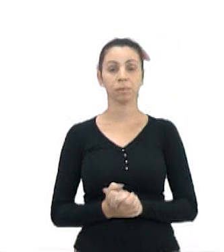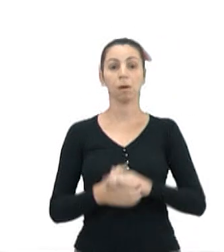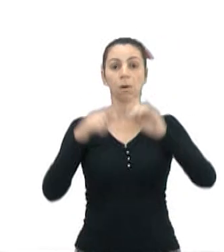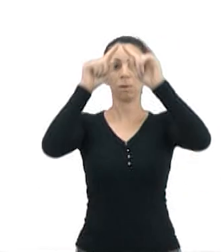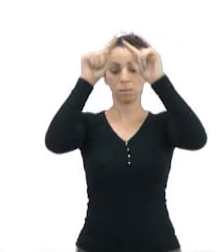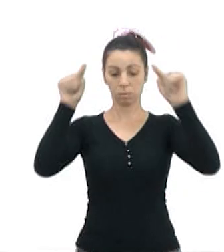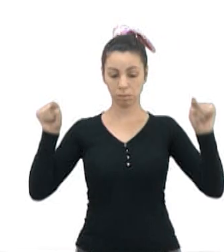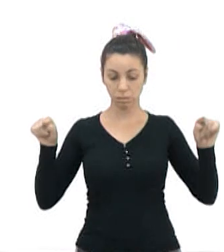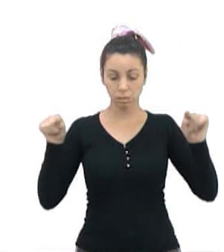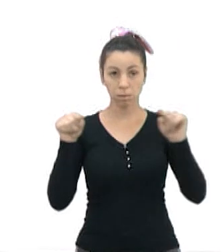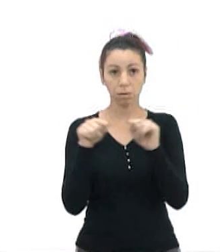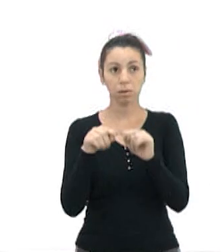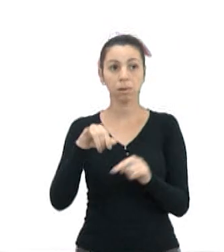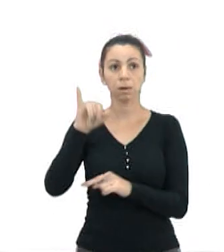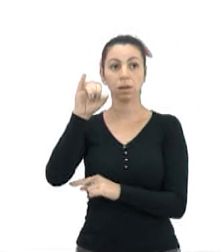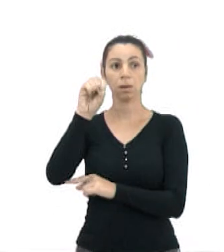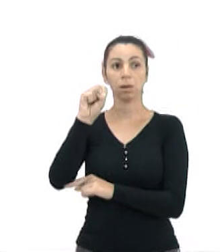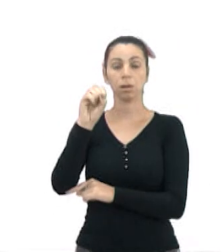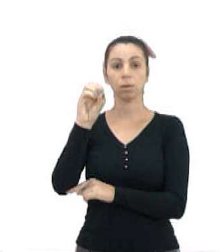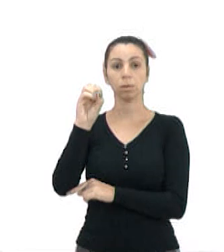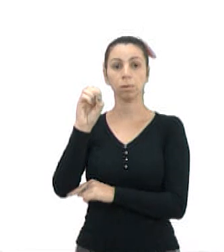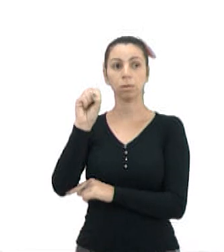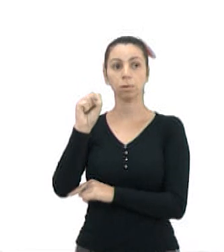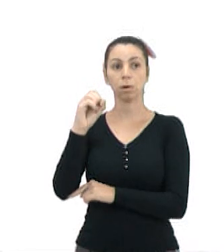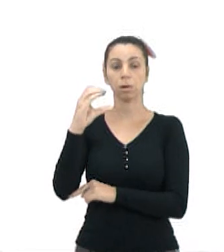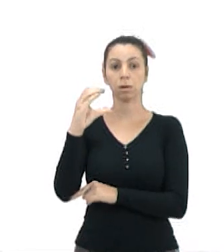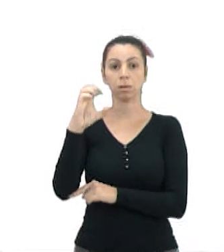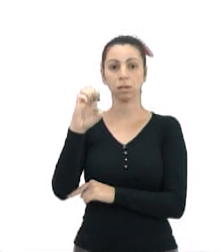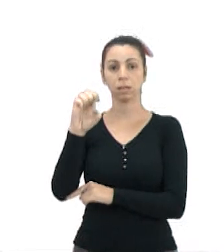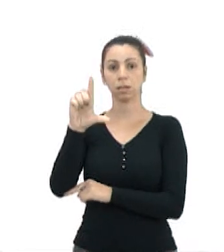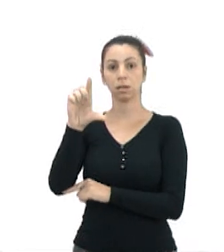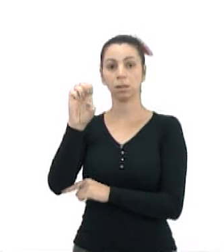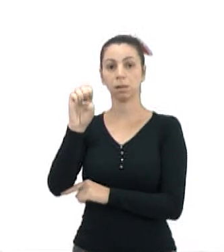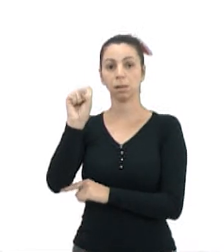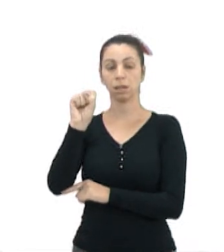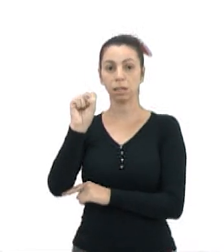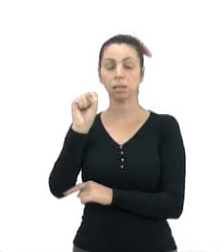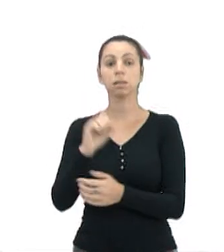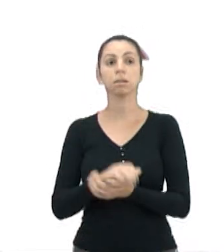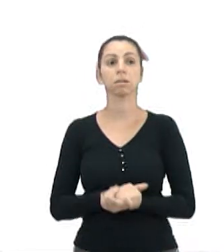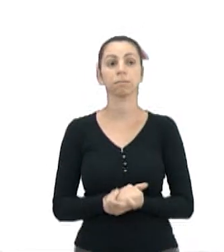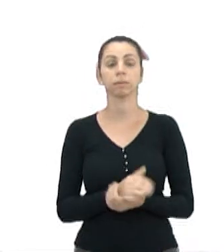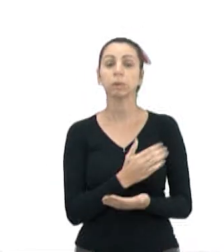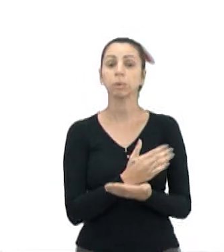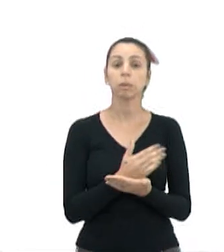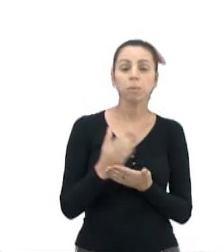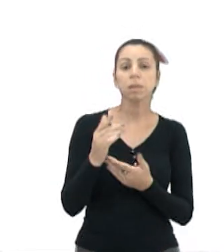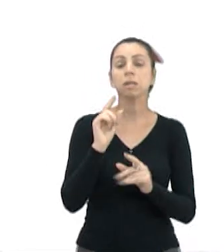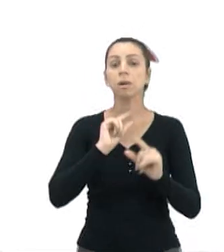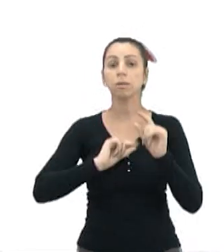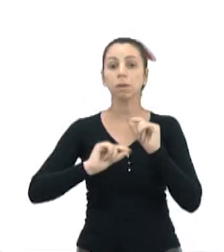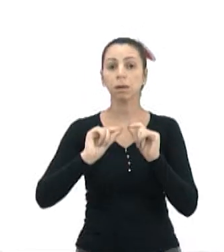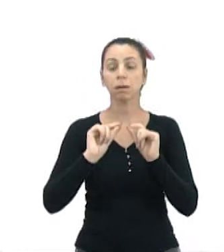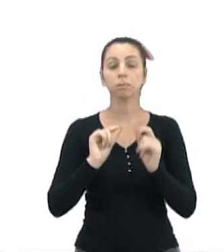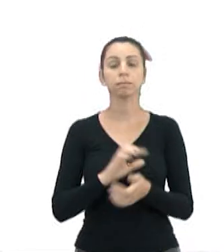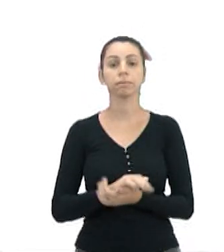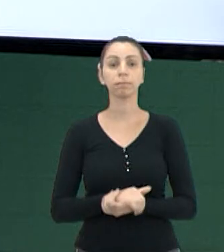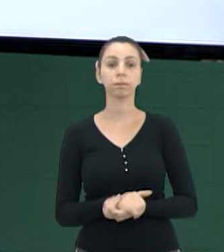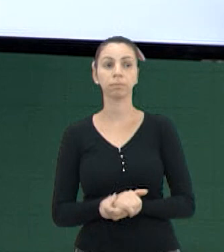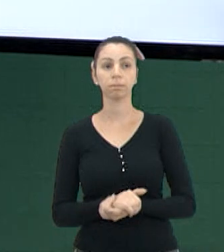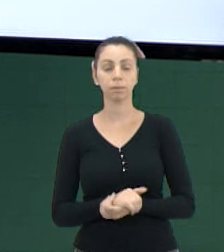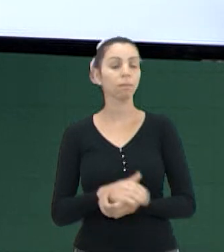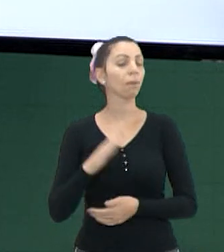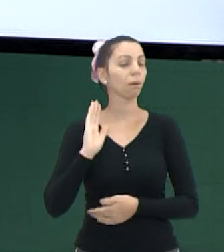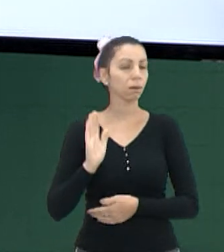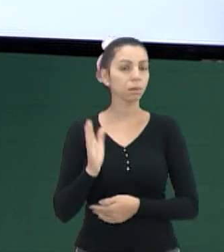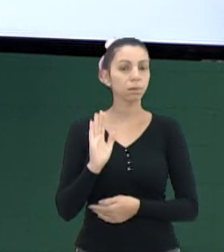triângulos isósceles. Nós vamos iniciar aqui com a propriedade dos triângulos isósceles. Já foi falado em